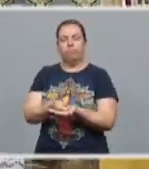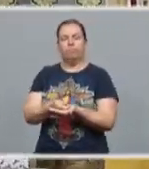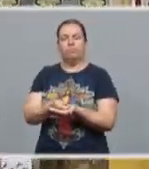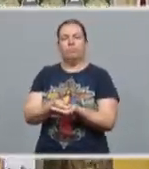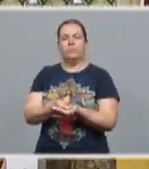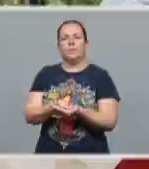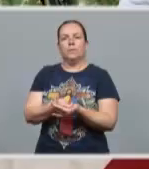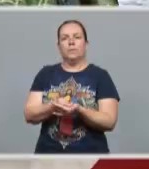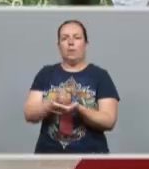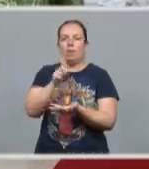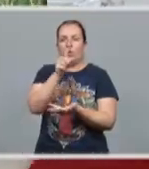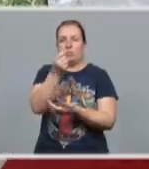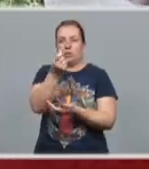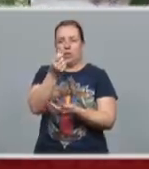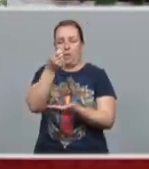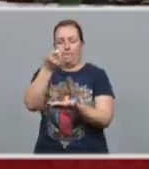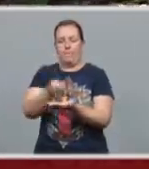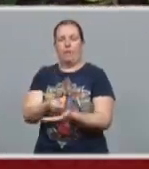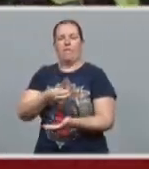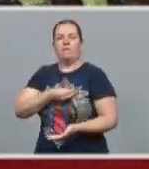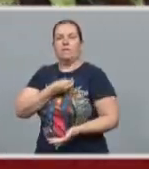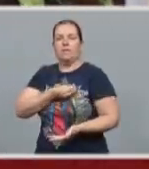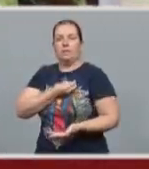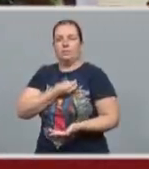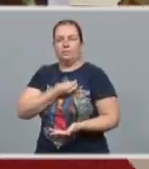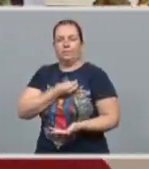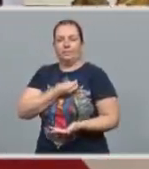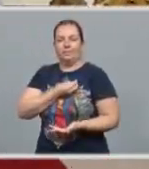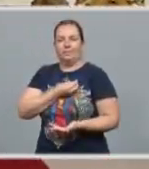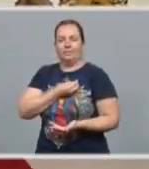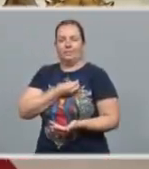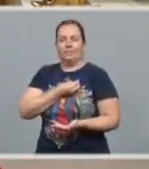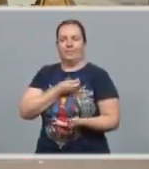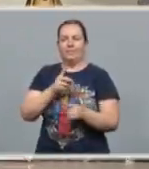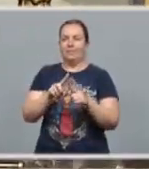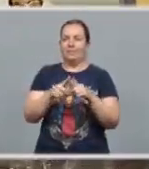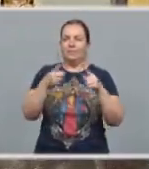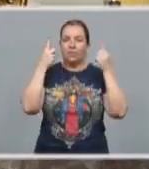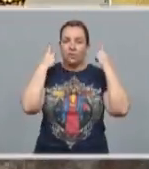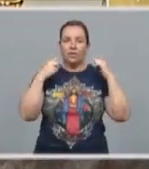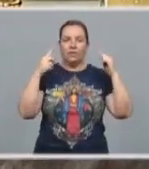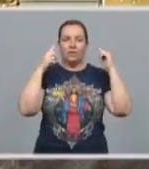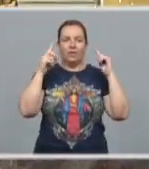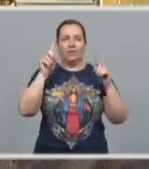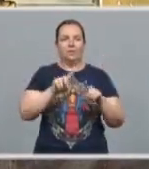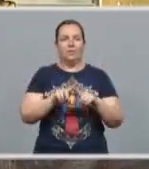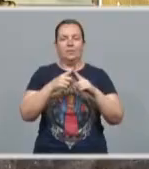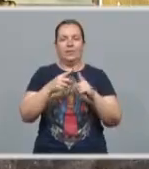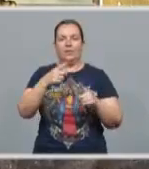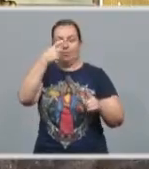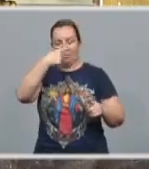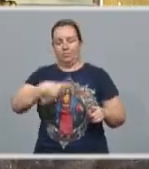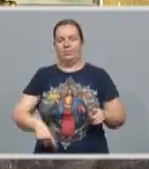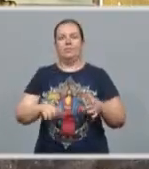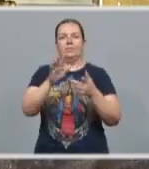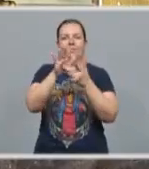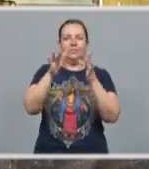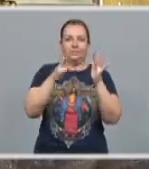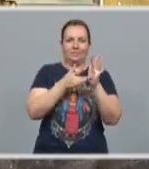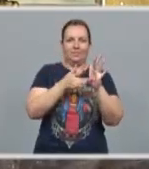o cordeiro, não mais o bode, não o cordeiro, mas a própria carne, ele expia